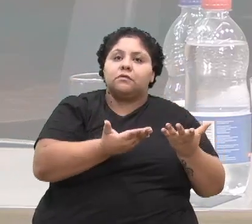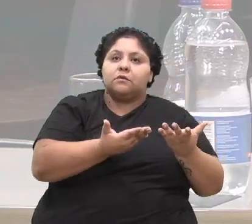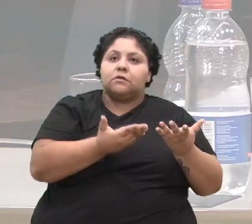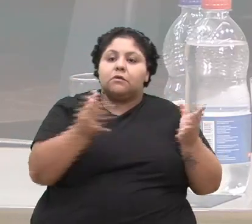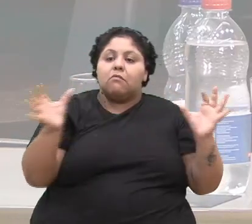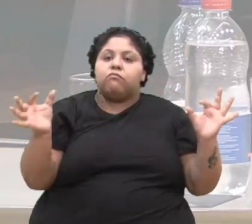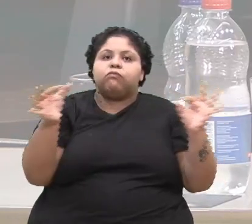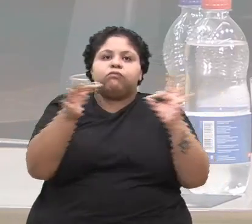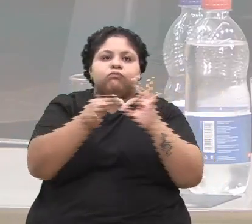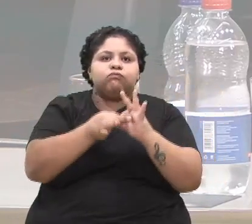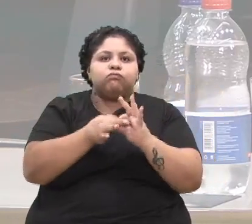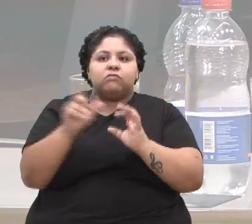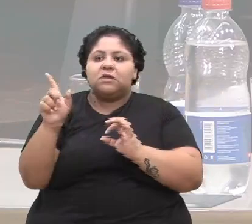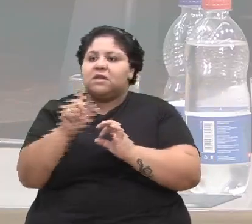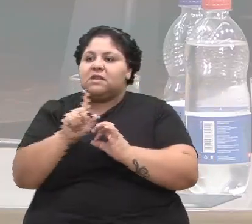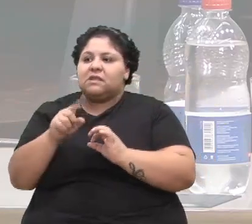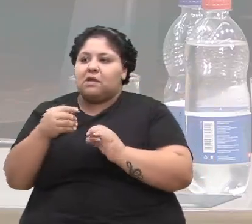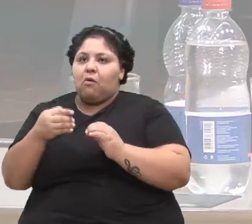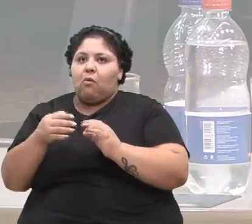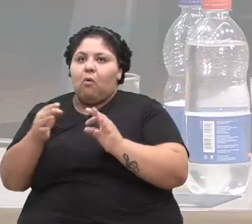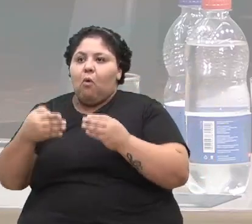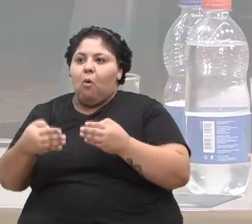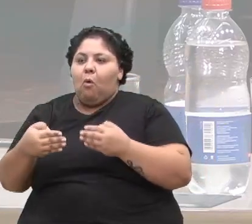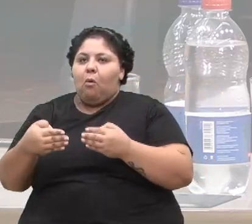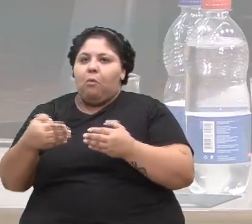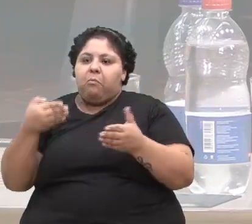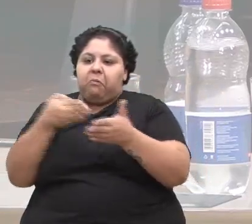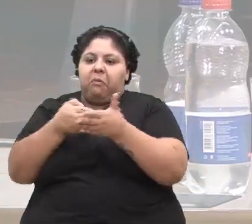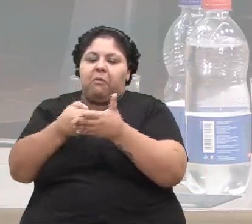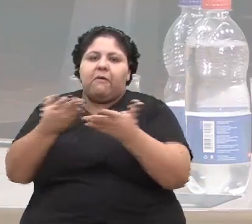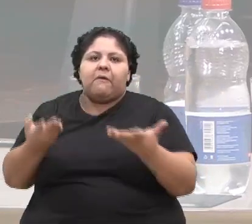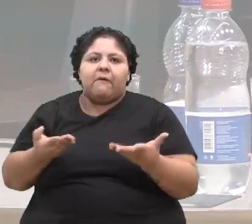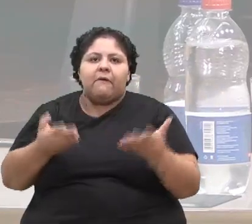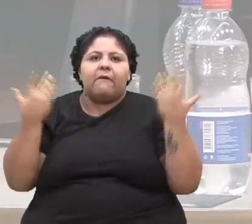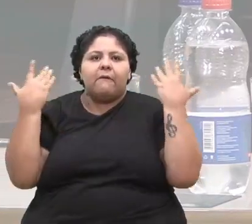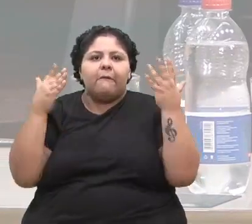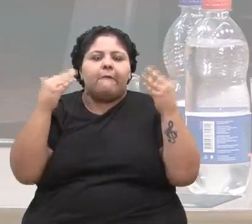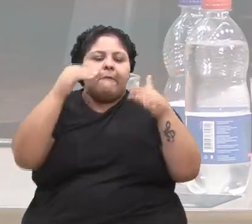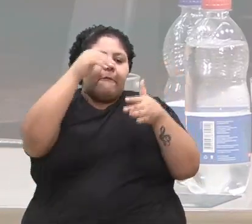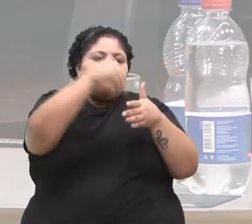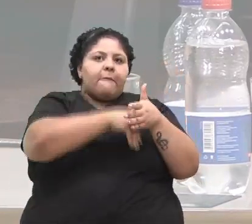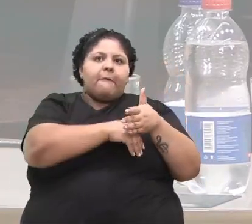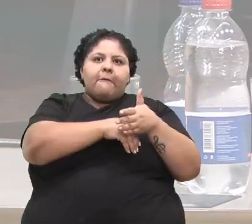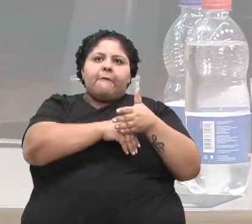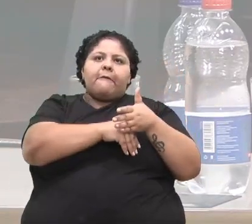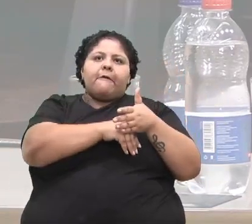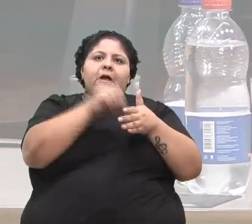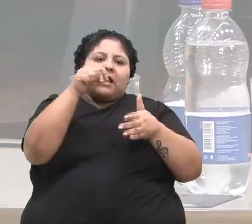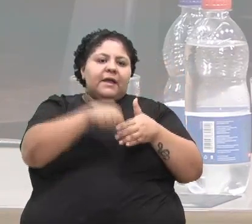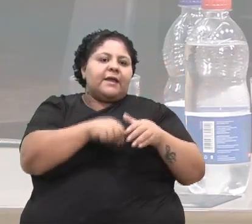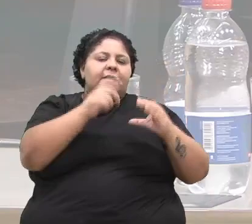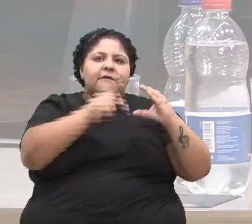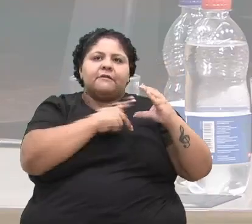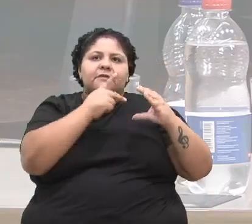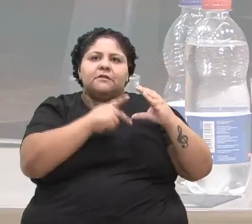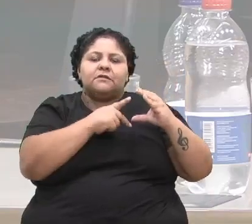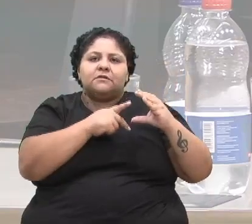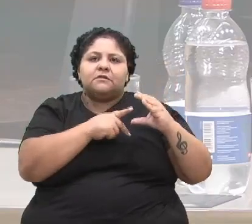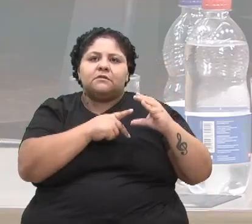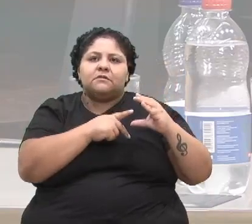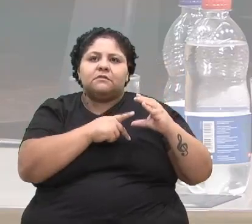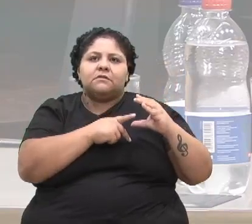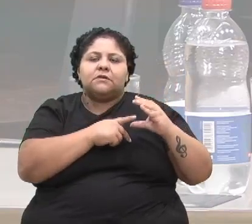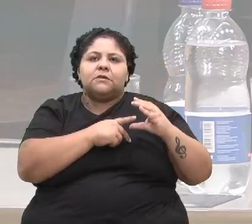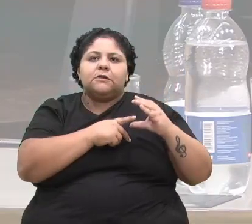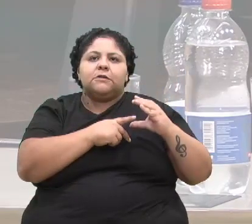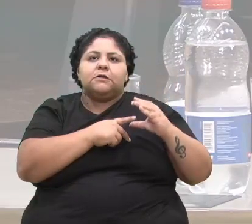vereador, não construir muros. E eu parabenizo o senhor, por exemplo, uma votação que talvez foi simbólica aqui na Câmara. O senhor não se ausentou do